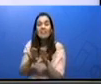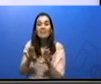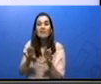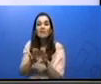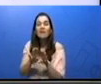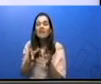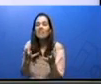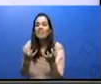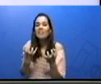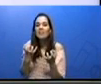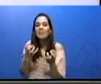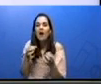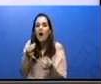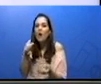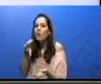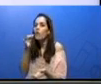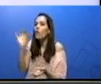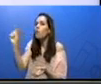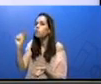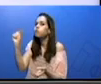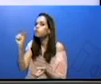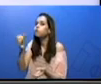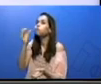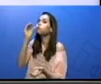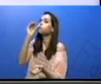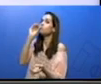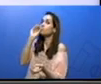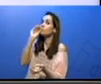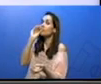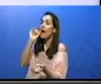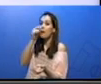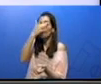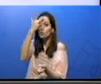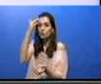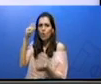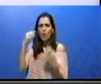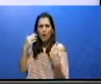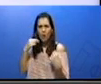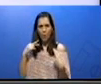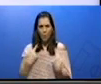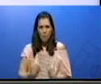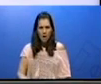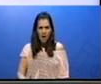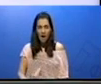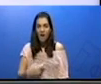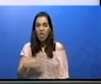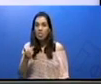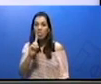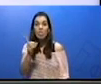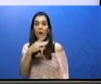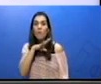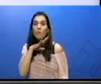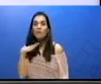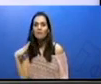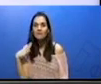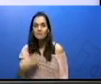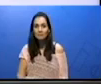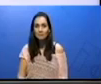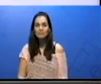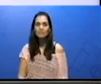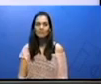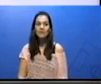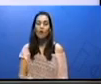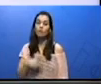elixir da longa vida, que tornaria o ser humano imortal. Então aqui na imagem ao lado, a gente tem a